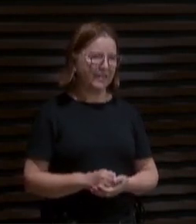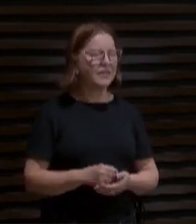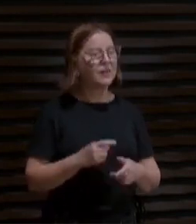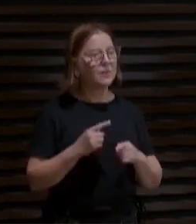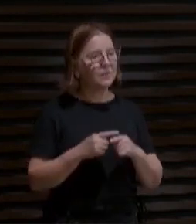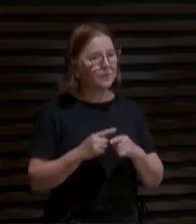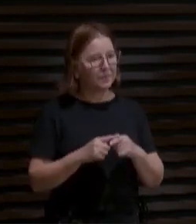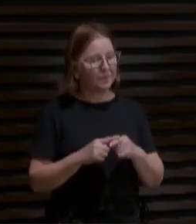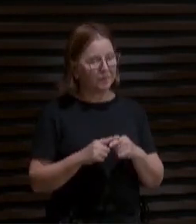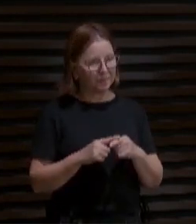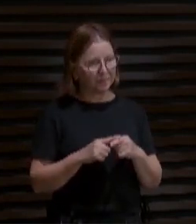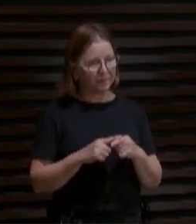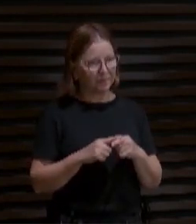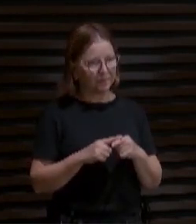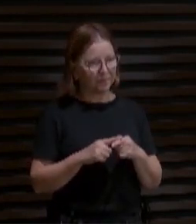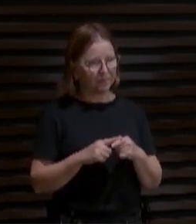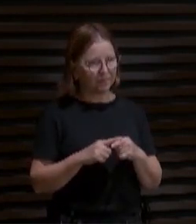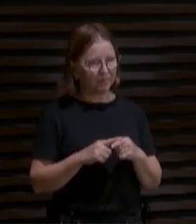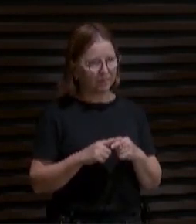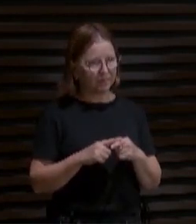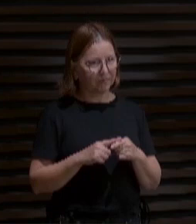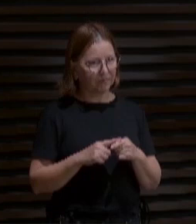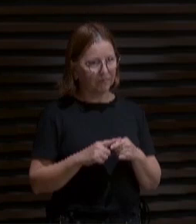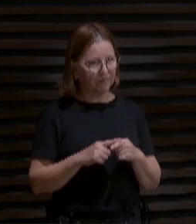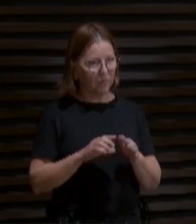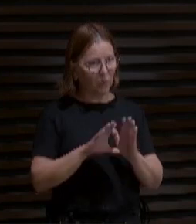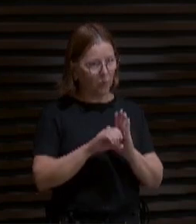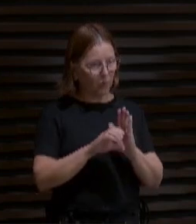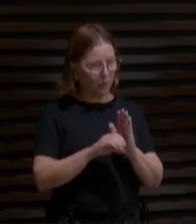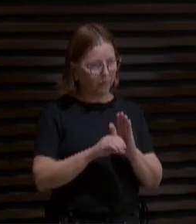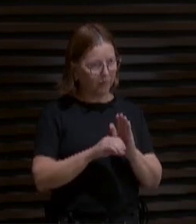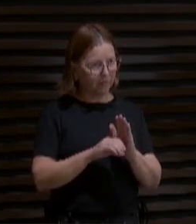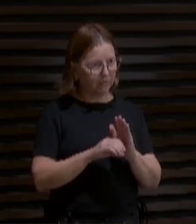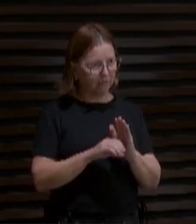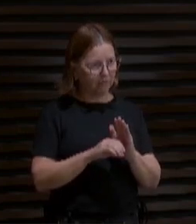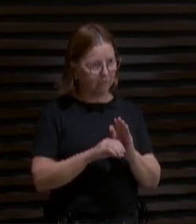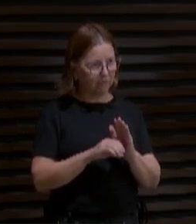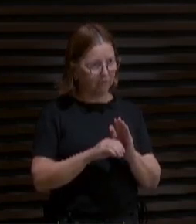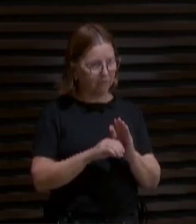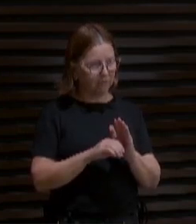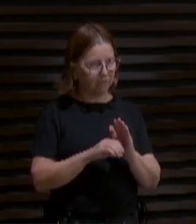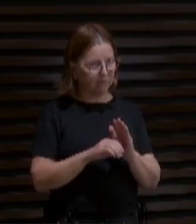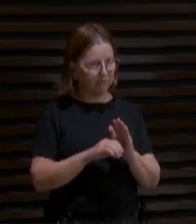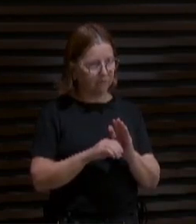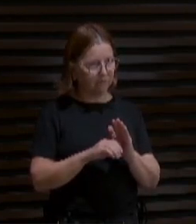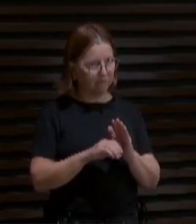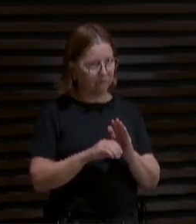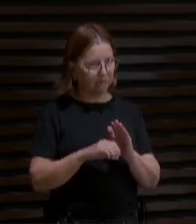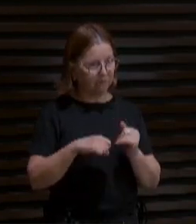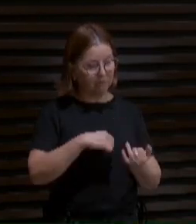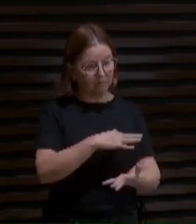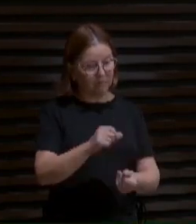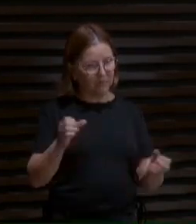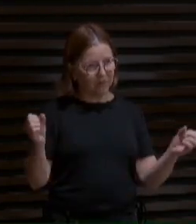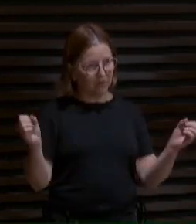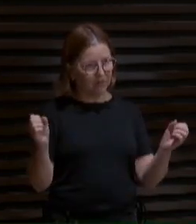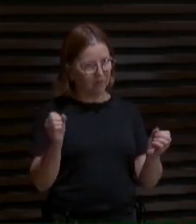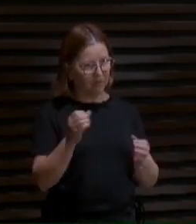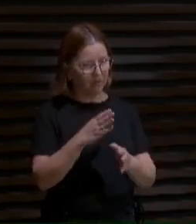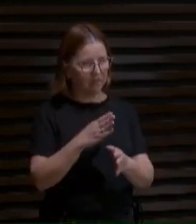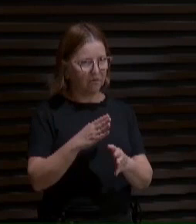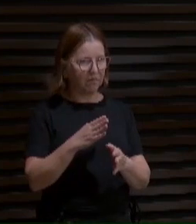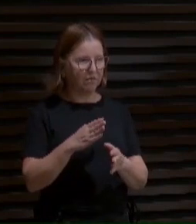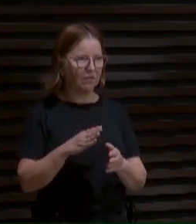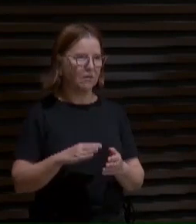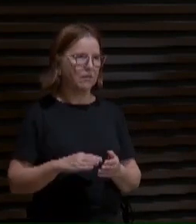Porque, segundo o conceito da terra nova, não a terra antiga, tida